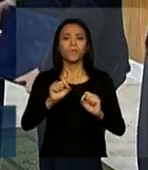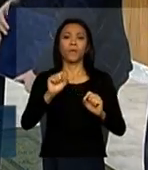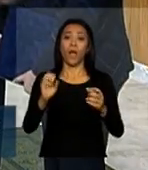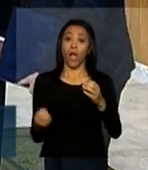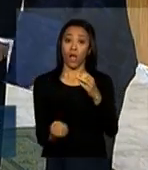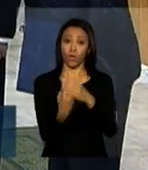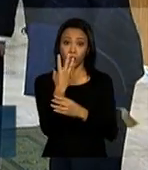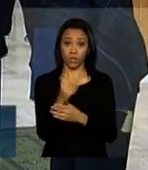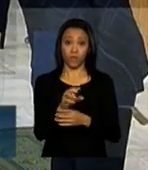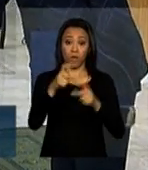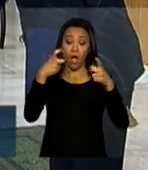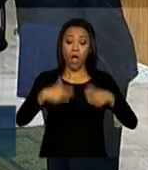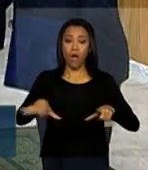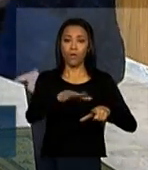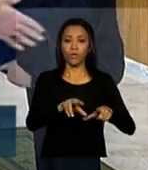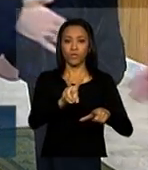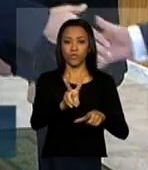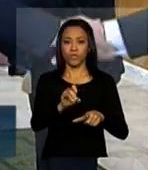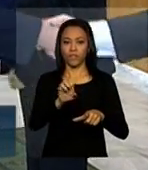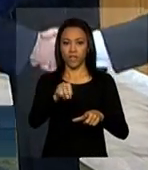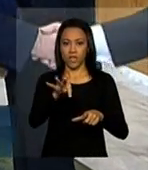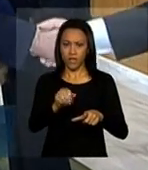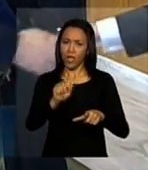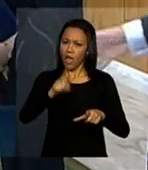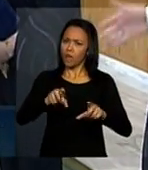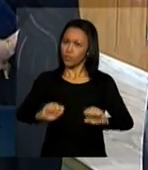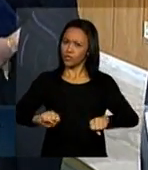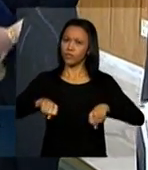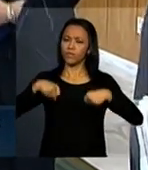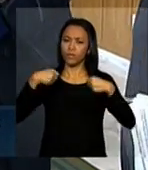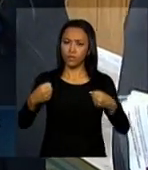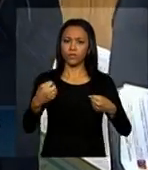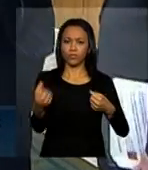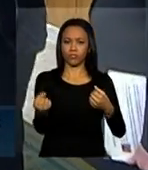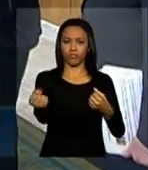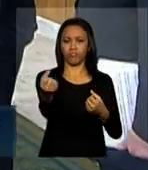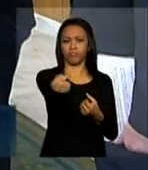realizada em Viena, e representa um esforço na